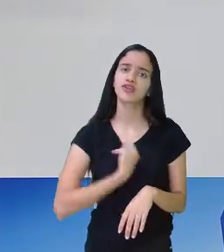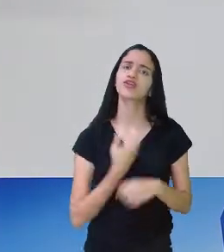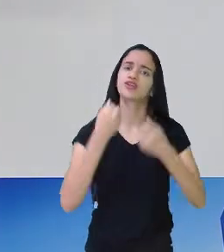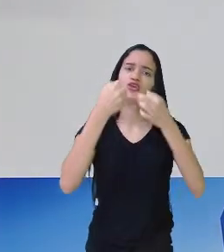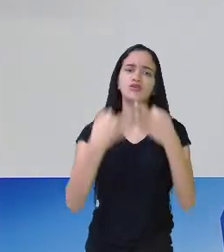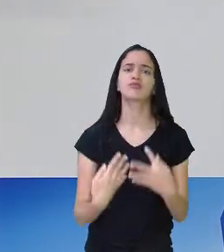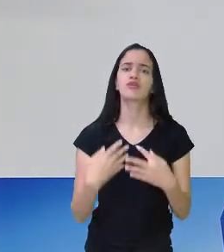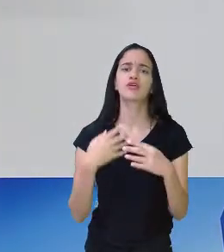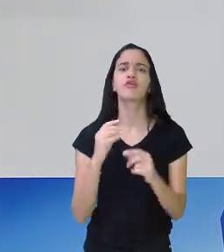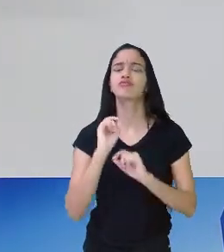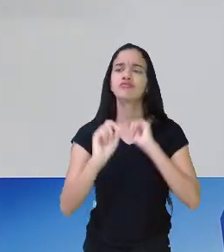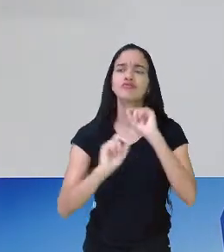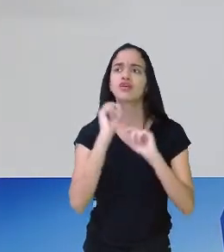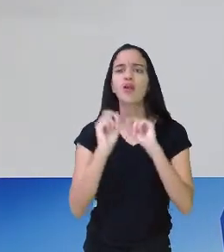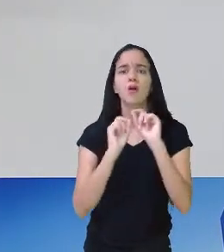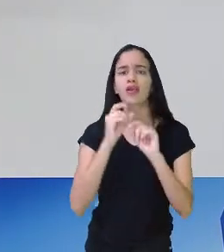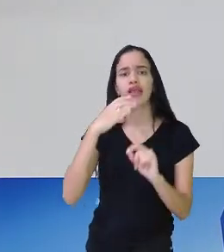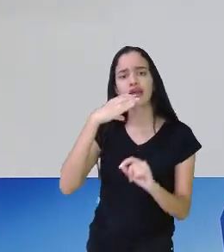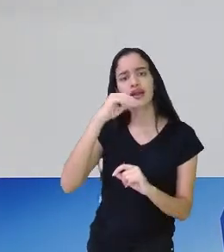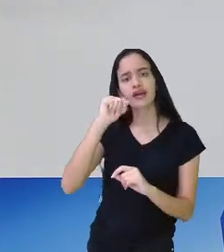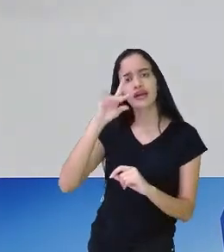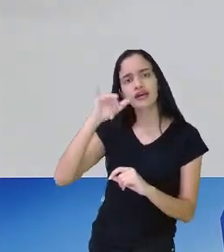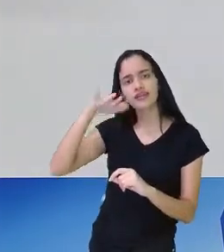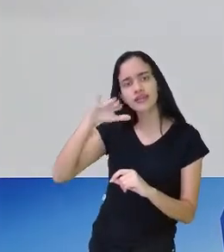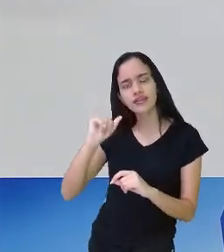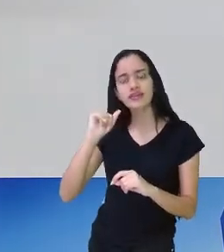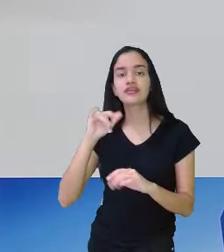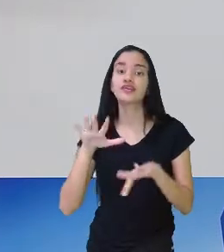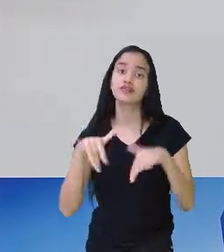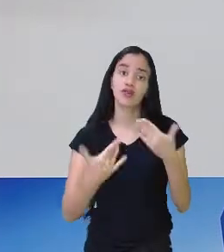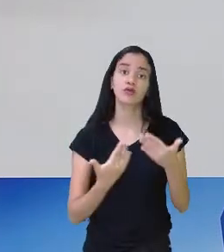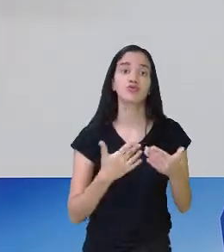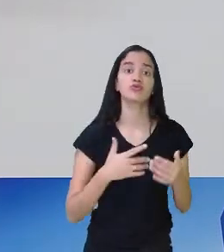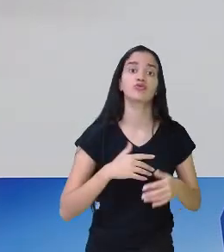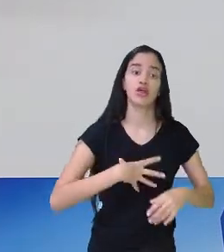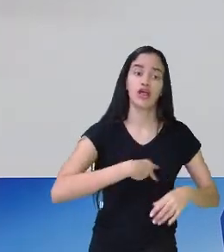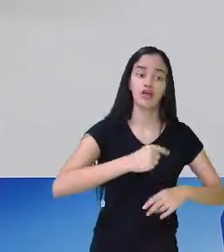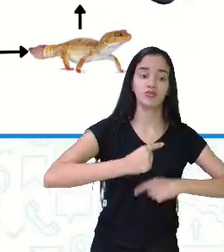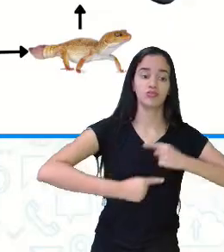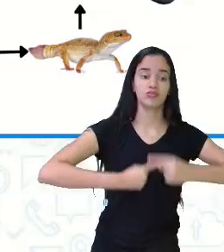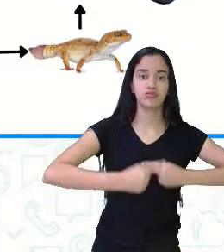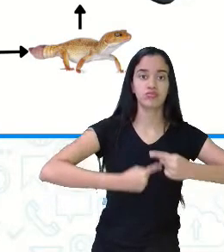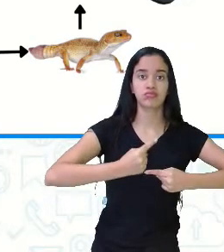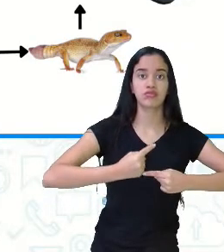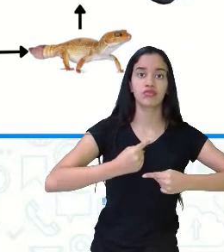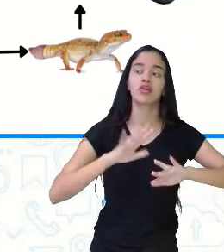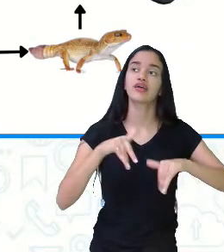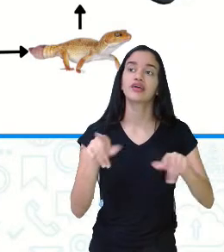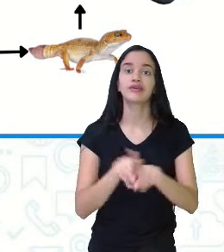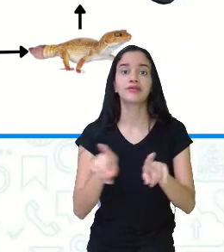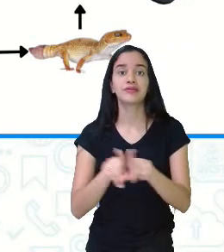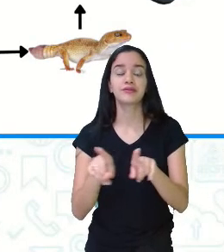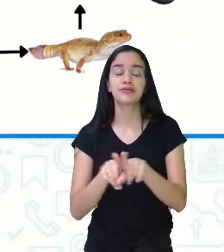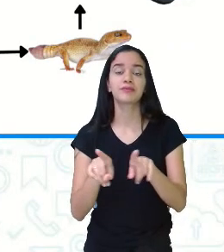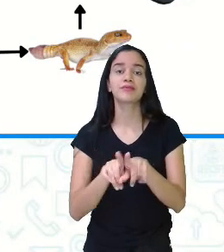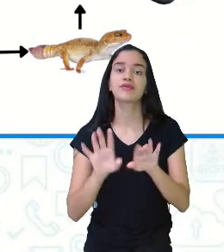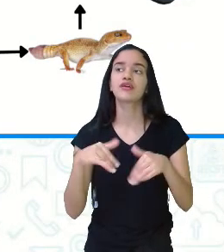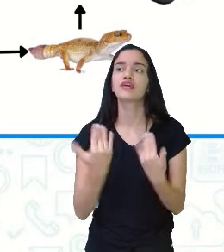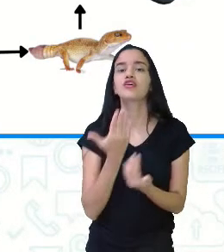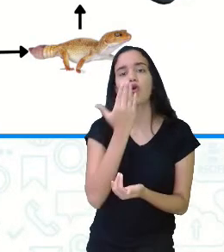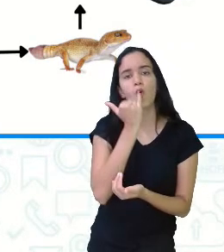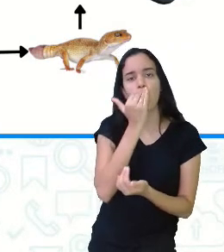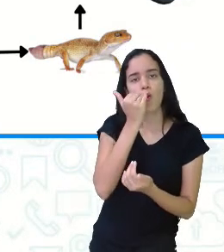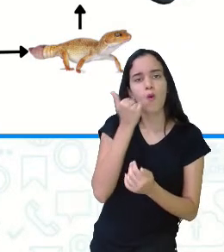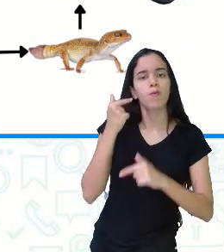de cadeia alimentar esse mês, não foi? A gente falou dos seres produtores, que são os que produzem os alimentos, os consumidores da primeira